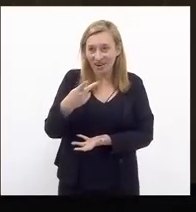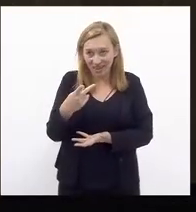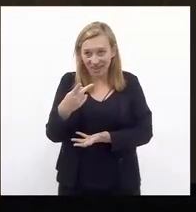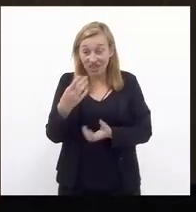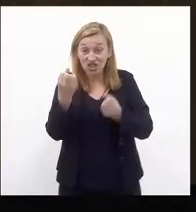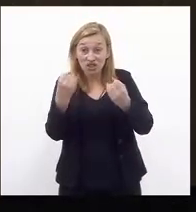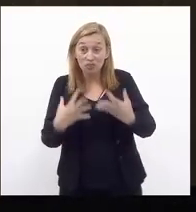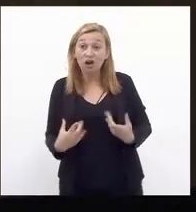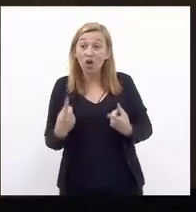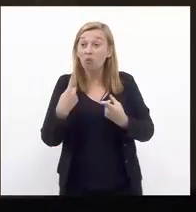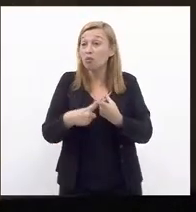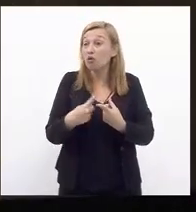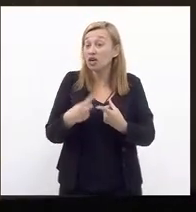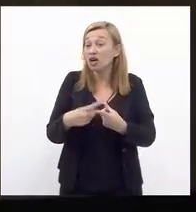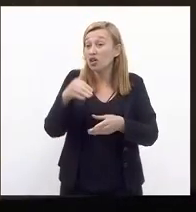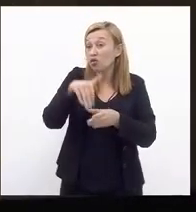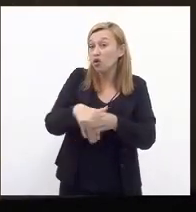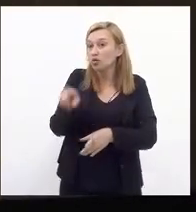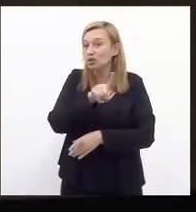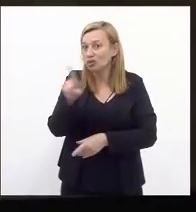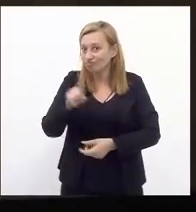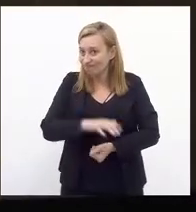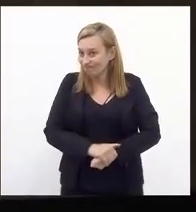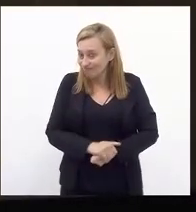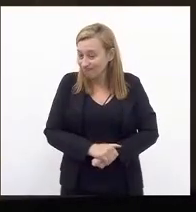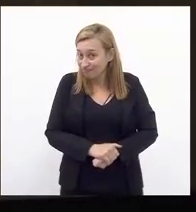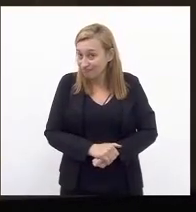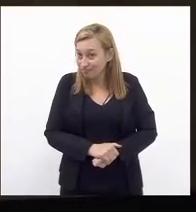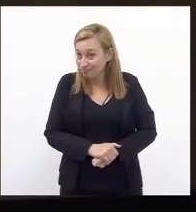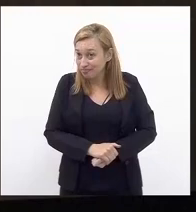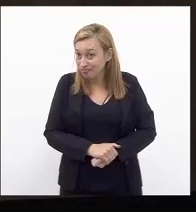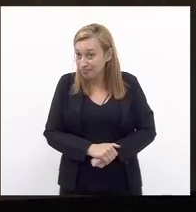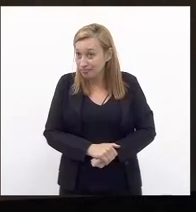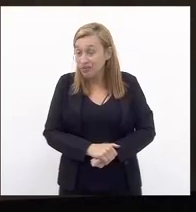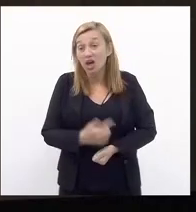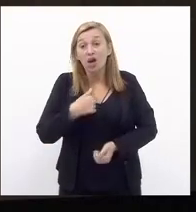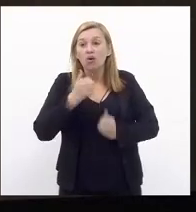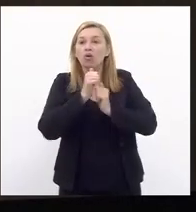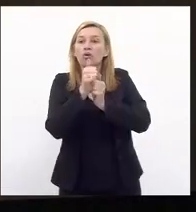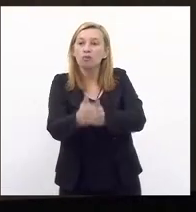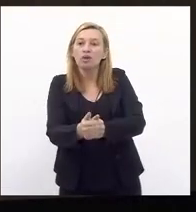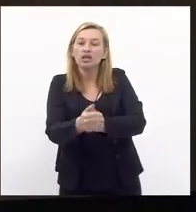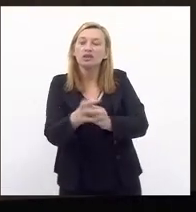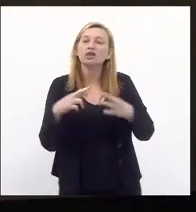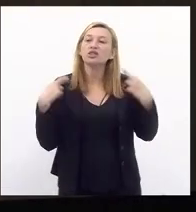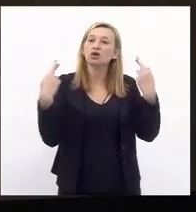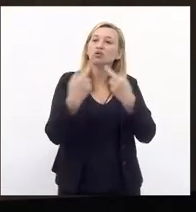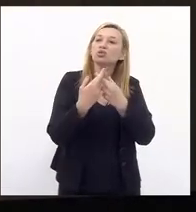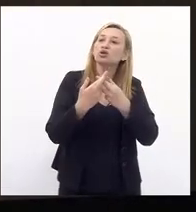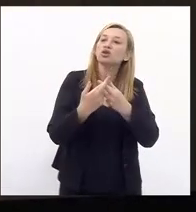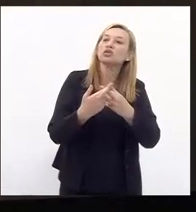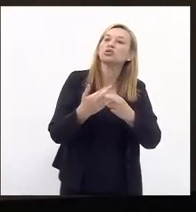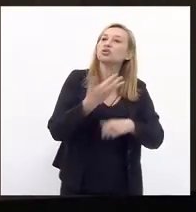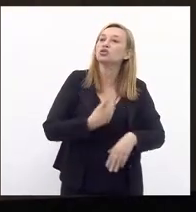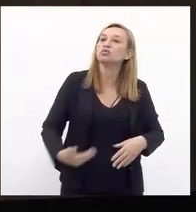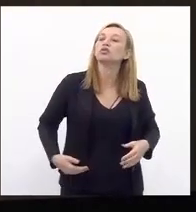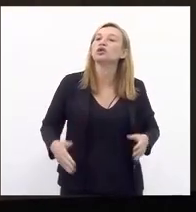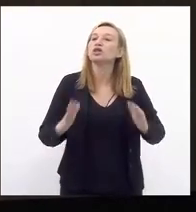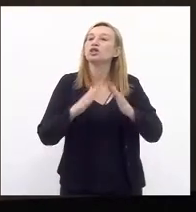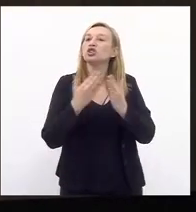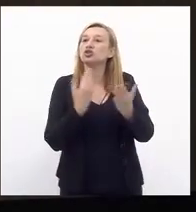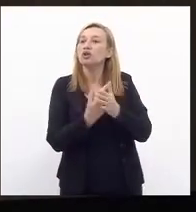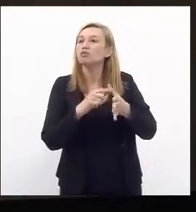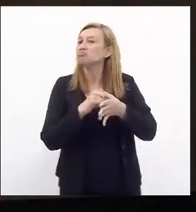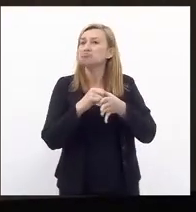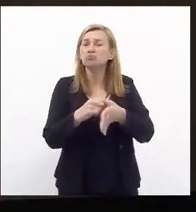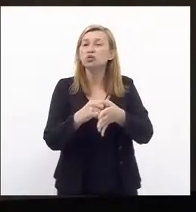e explicar o porquê do meu voto ser não eu acompanhei as audiências públicas colégio de líderes E